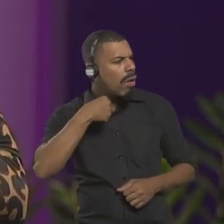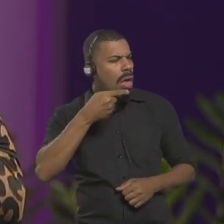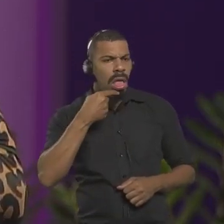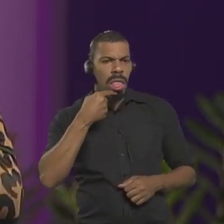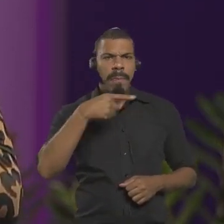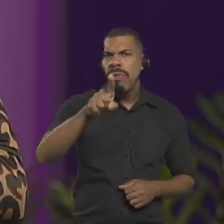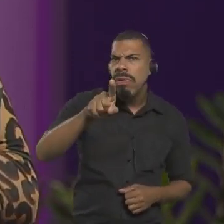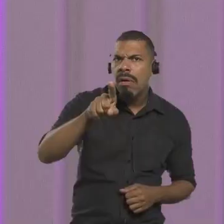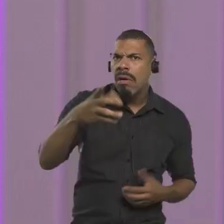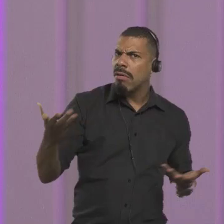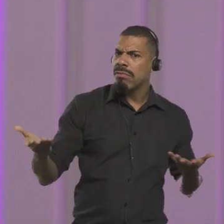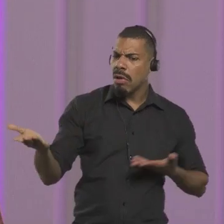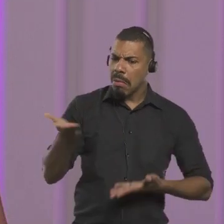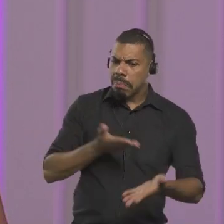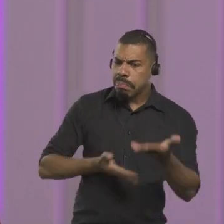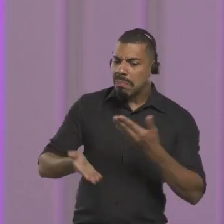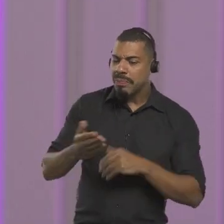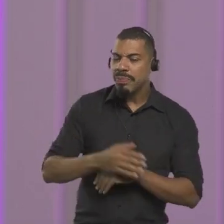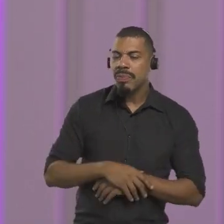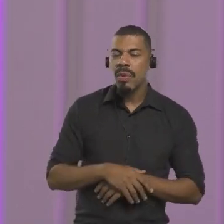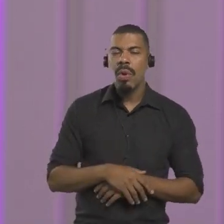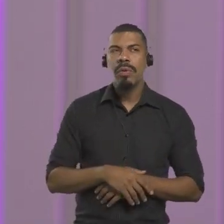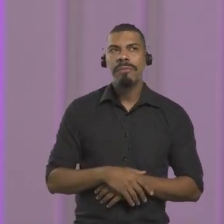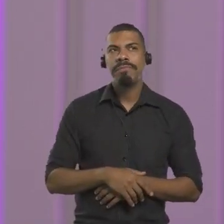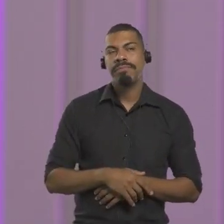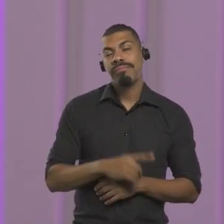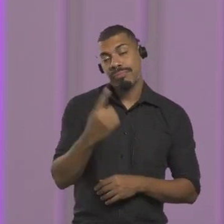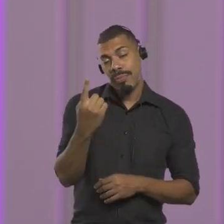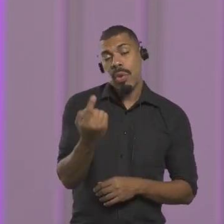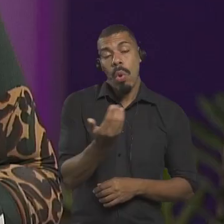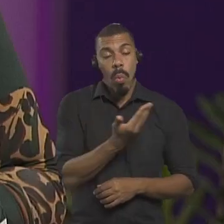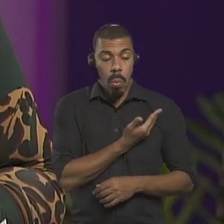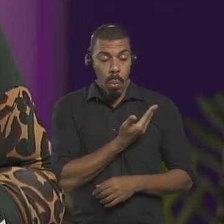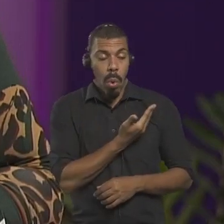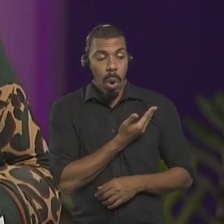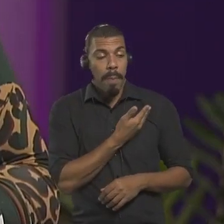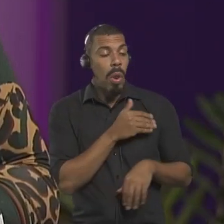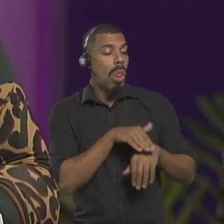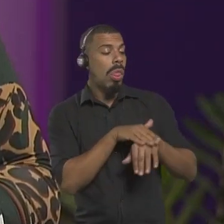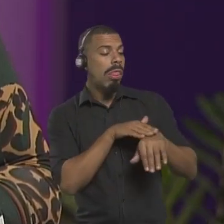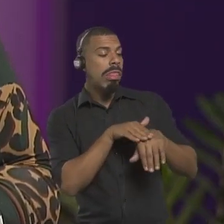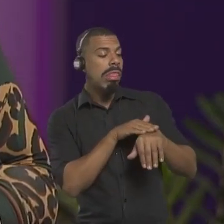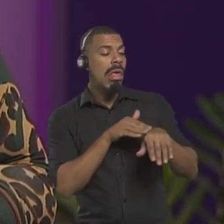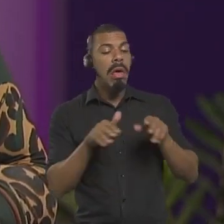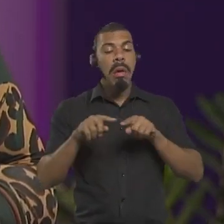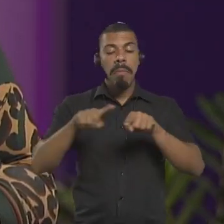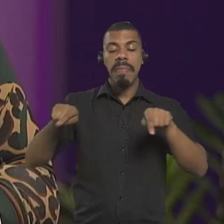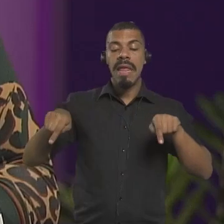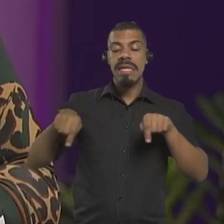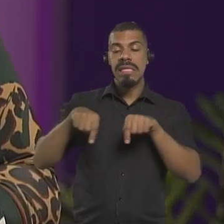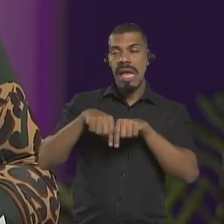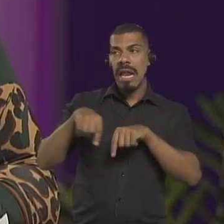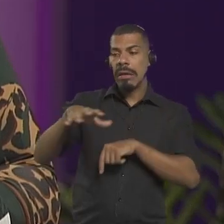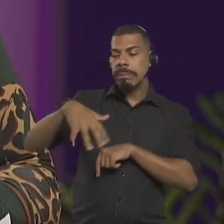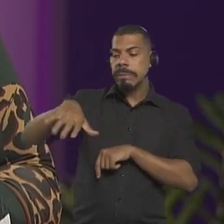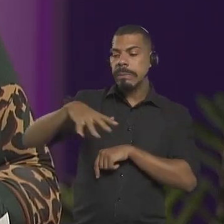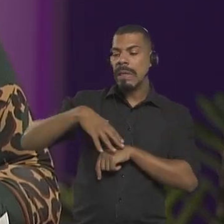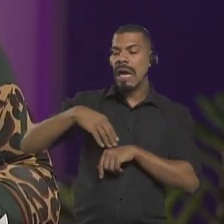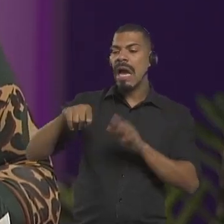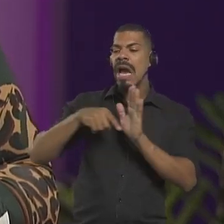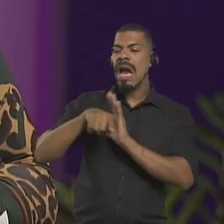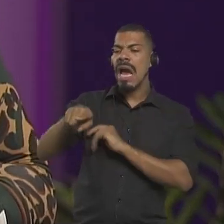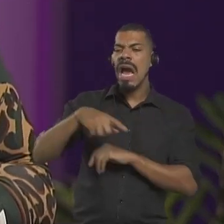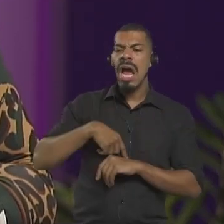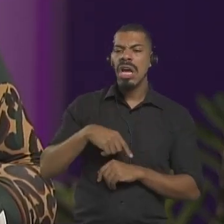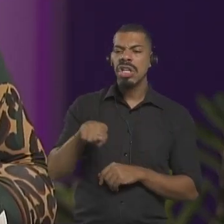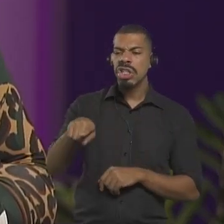reage. lá atrás, que eu achei o máximo. Onde um amigo, né? Amigo, colega lá de Mui, sala, amigo. muito amigo, né? Virou e falou que ela tinha